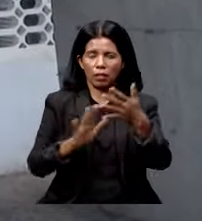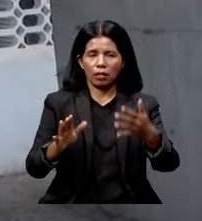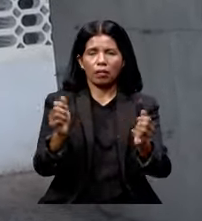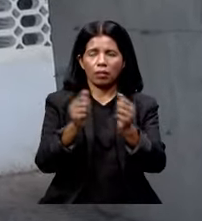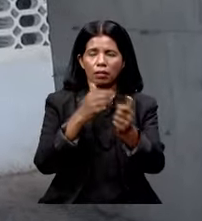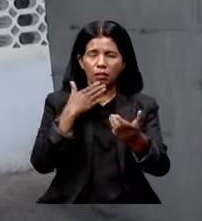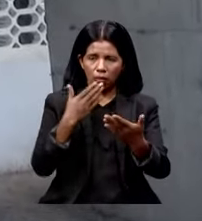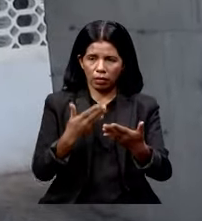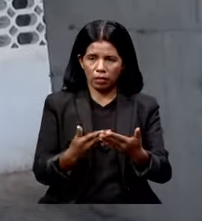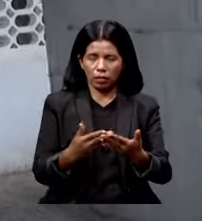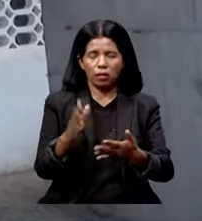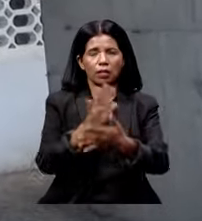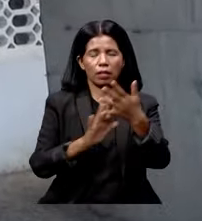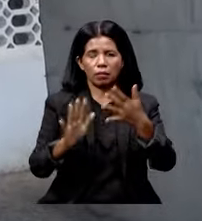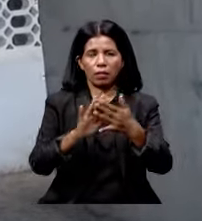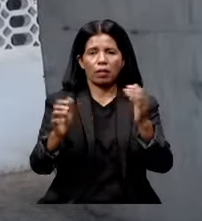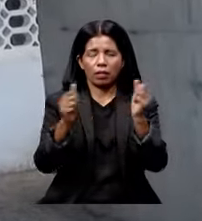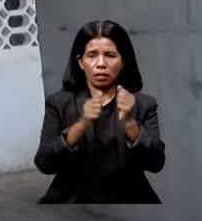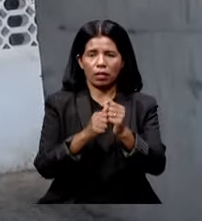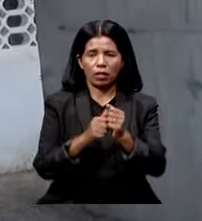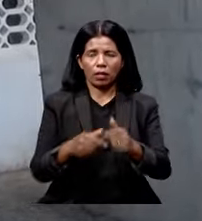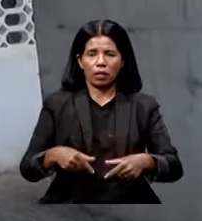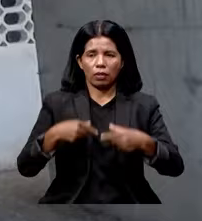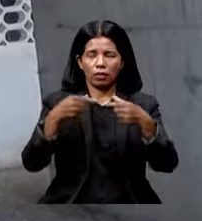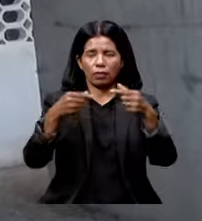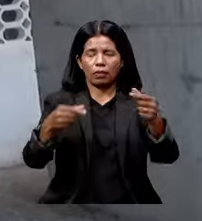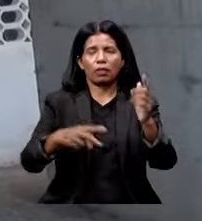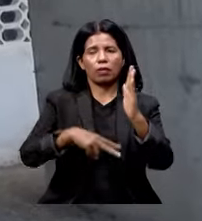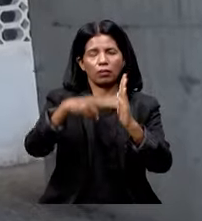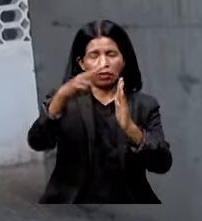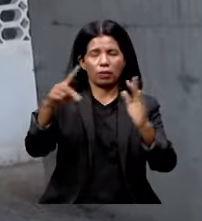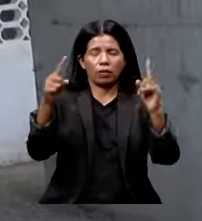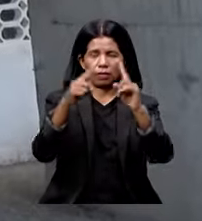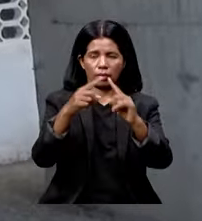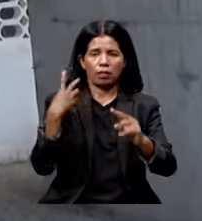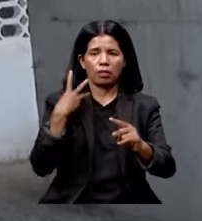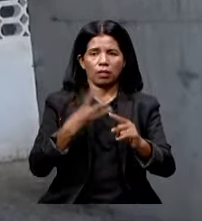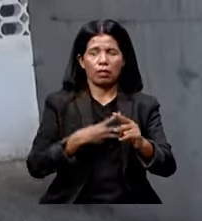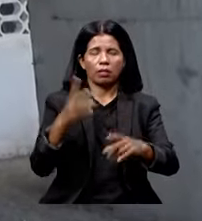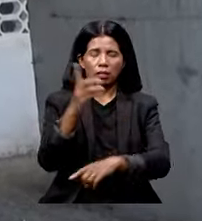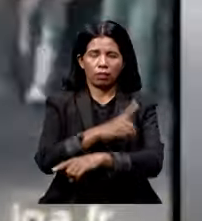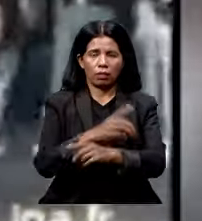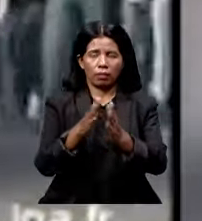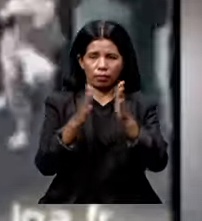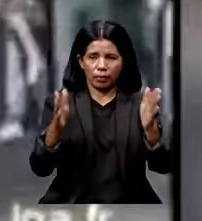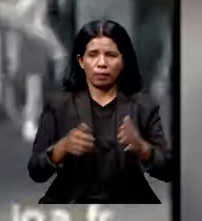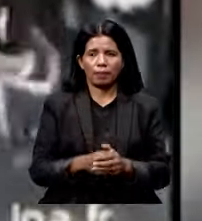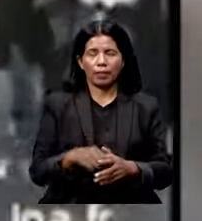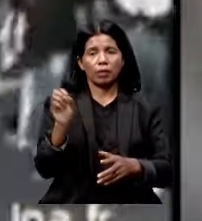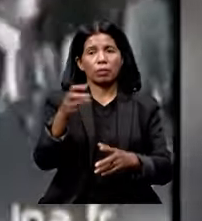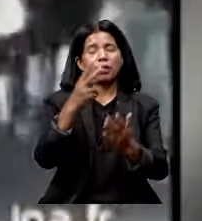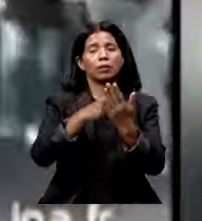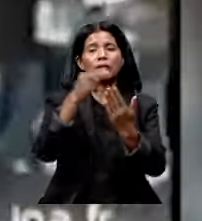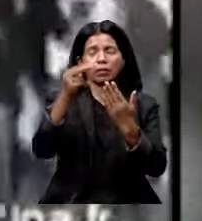depois comemora, a turnê foi livre a Lourba, tem a Laura Mbob. Massacre 12 de novembro